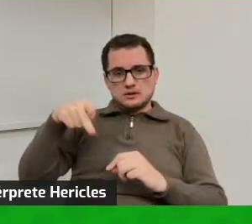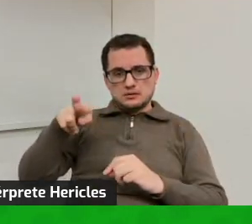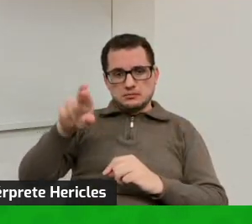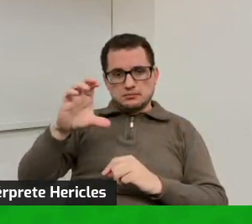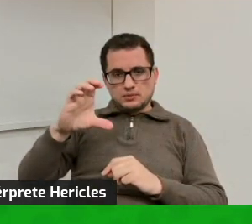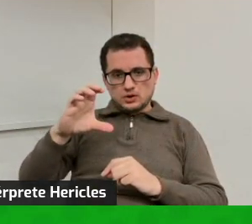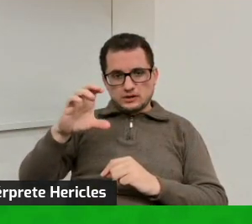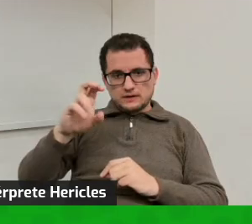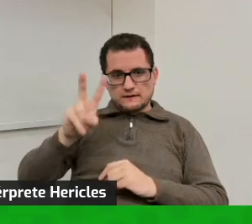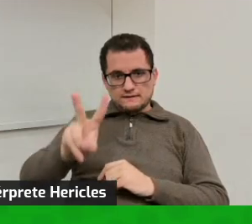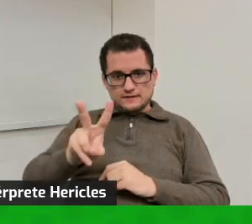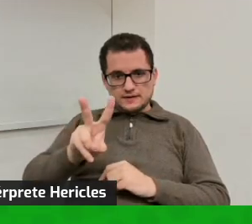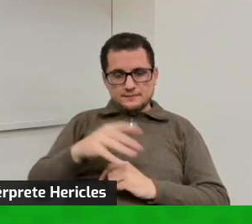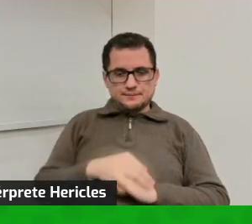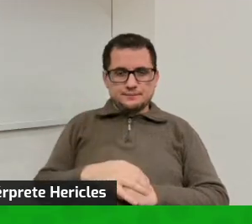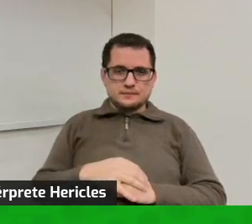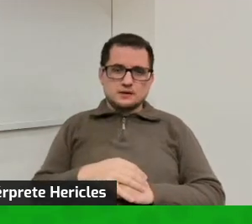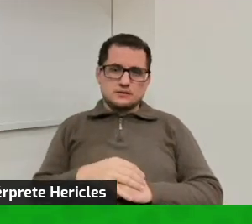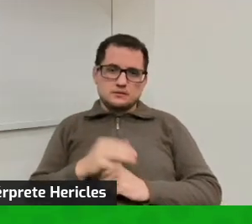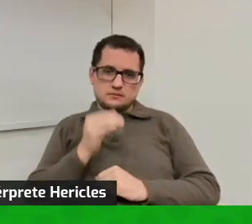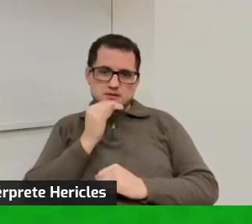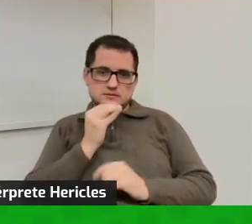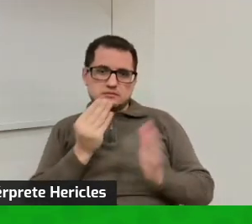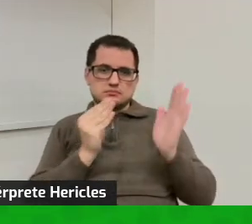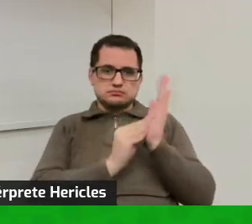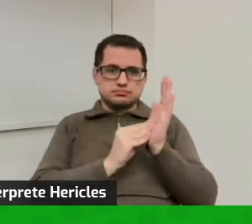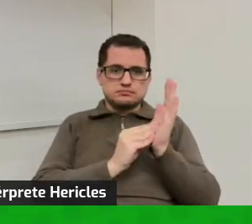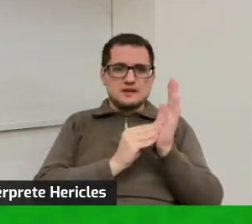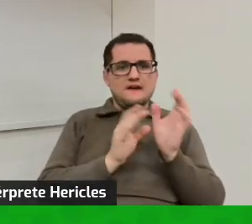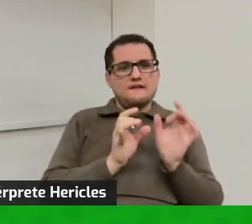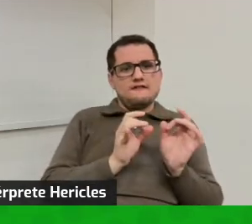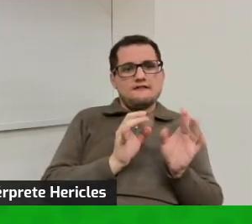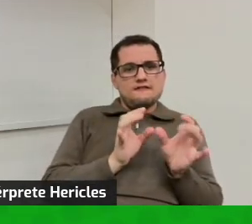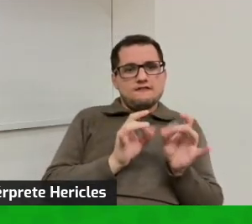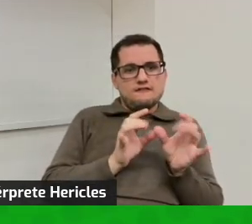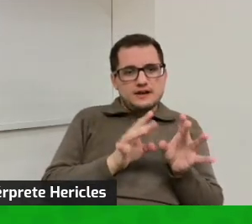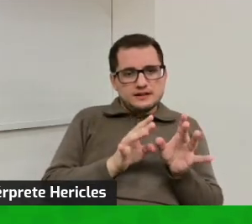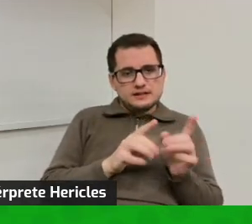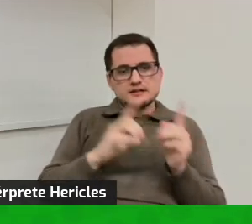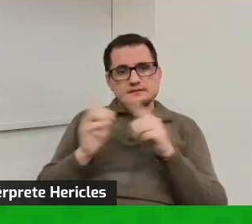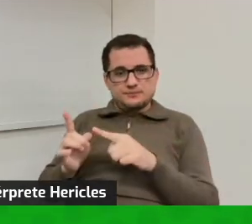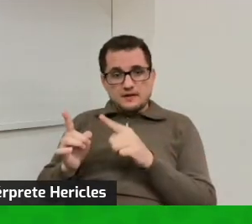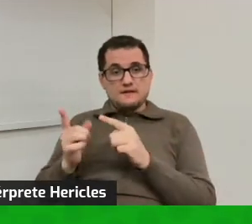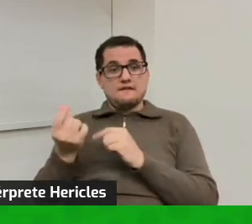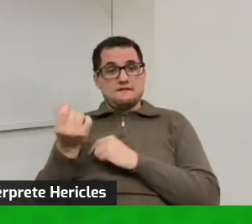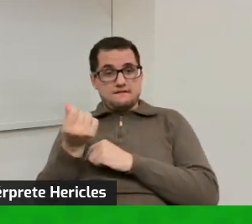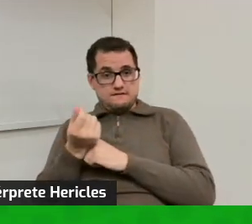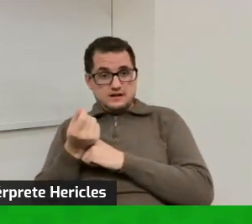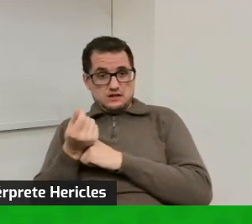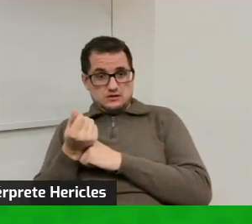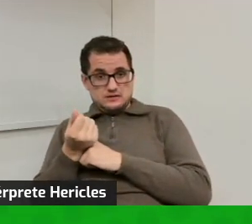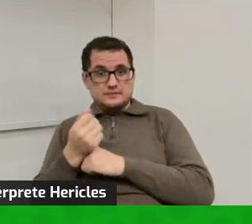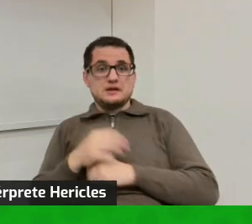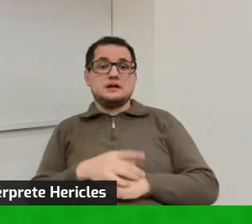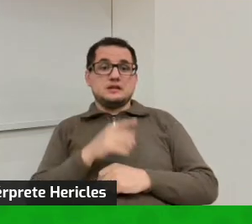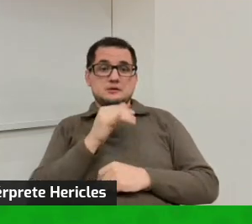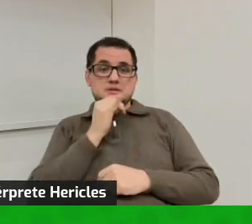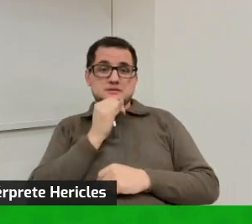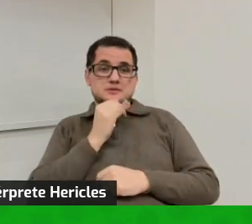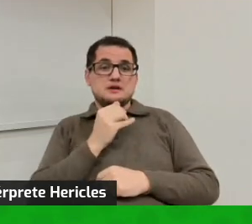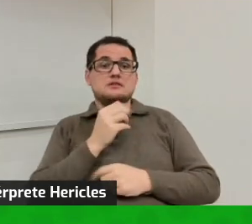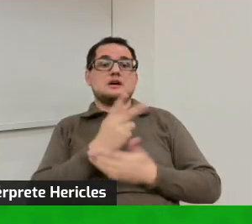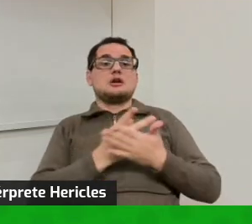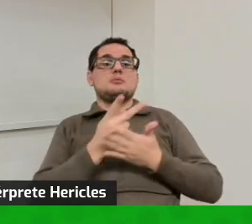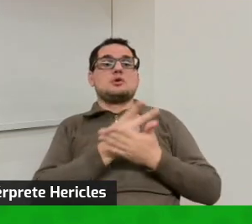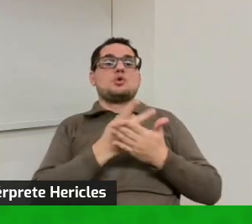venda e o valor. Aqui eu vou digitar a venda, então eu quero buscar a venda B, e